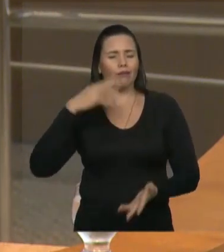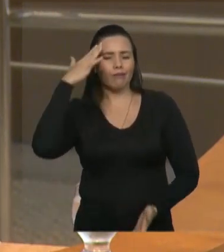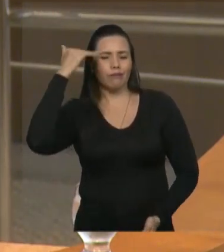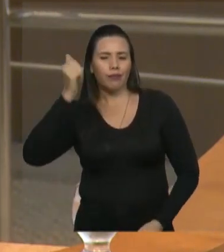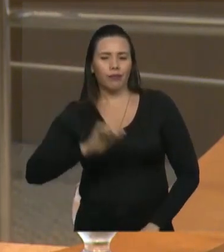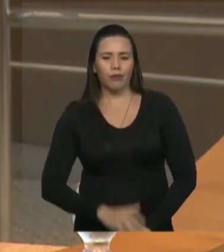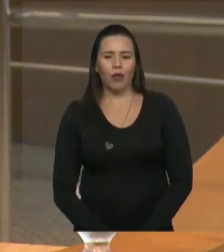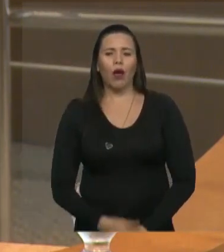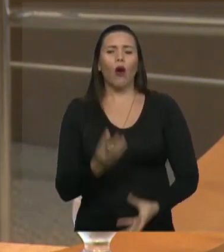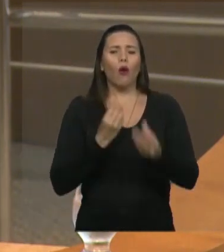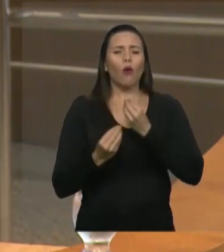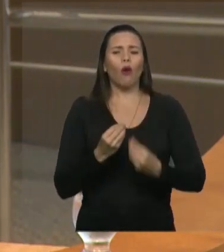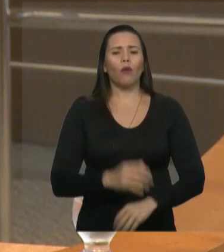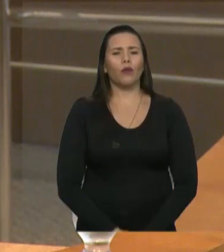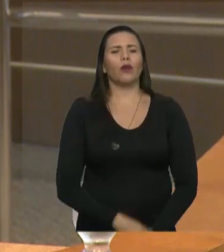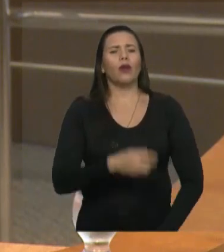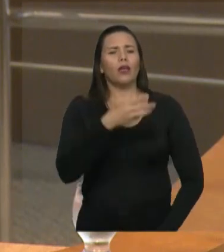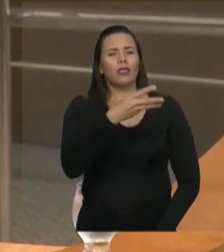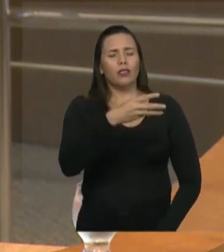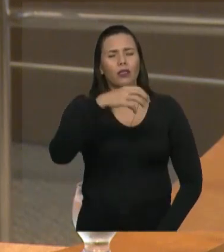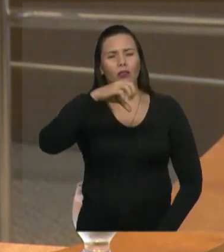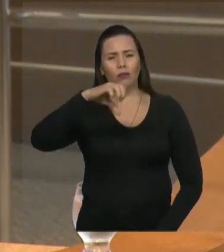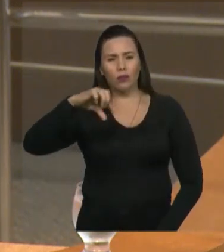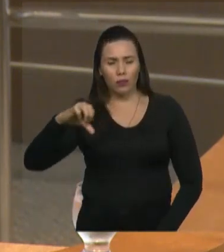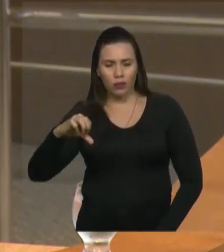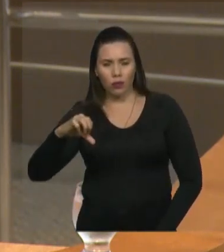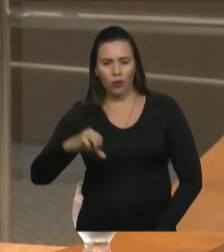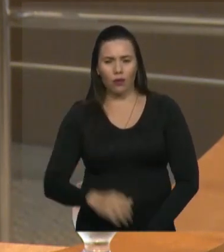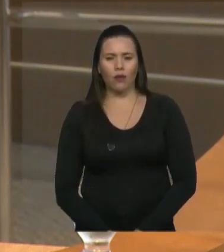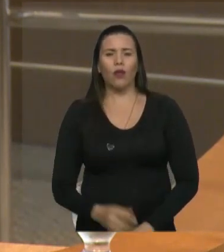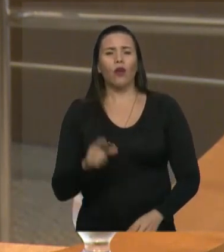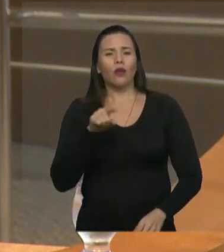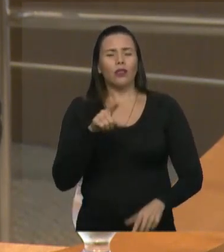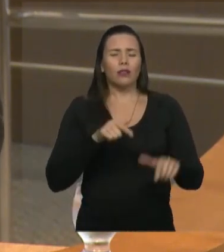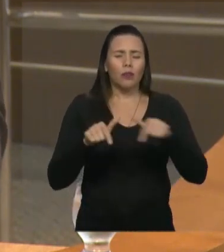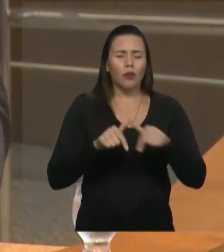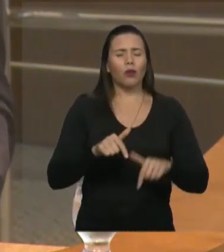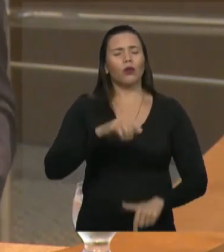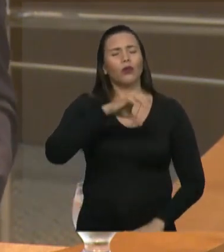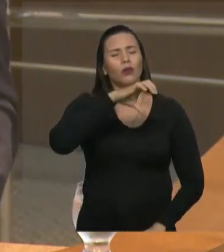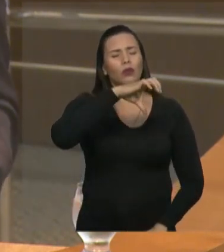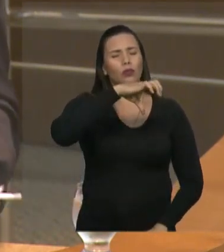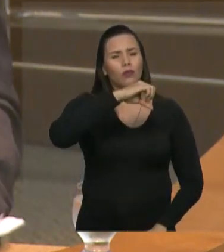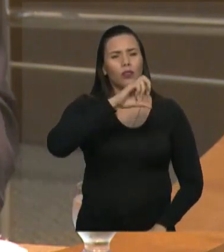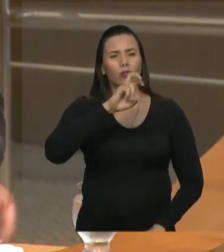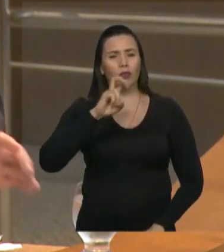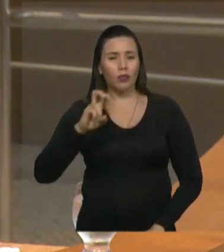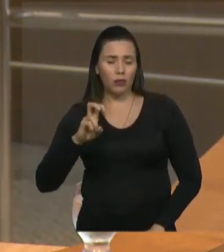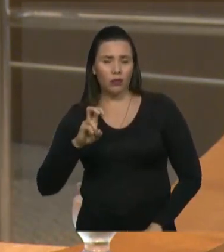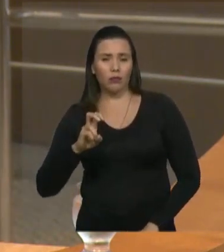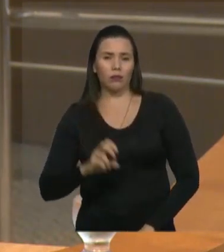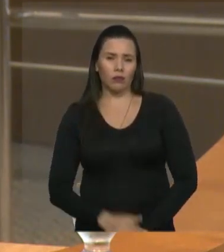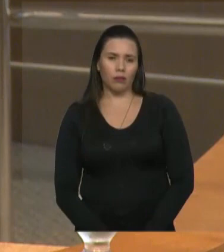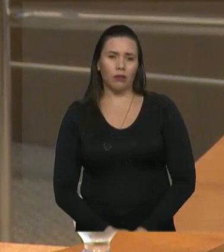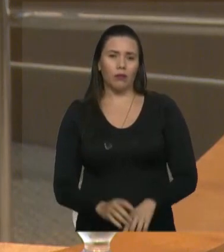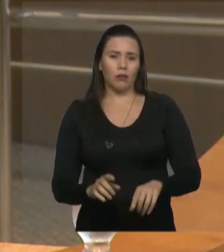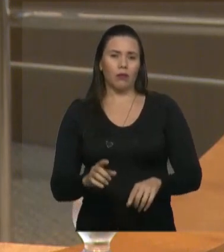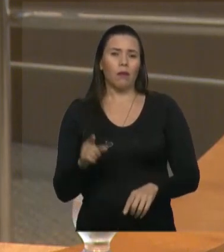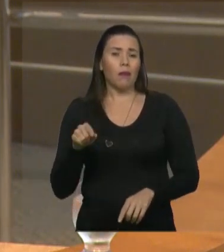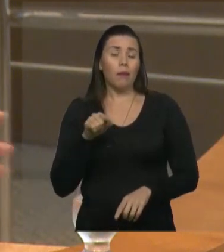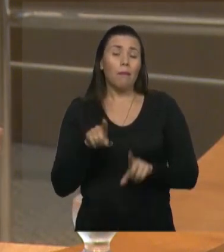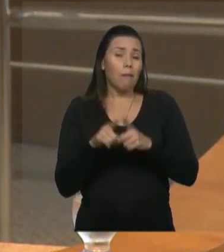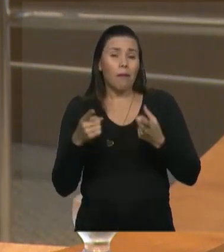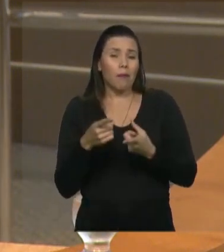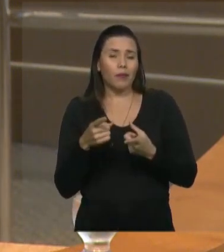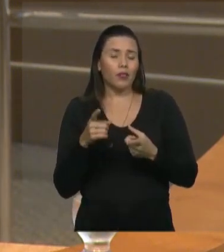com 399, que você trabalhou com 995, mas com grande parte do dinheiro do BNDES, e agora?